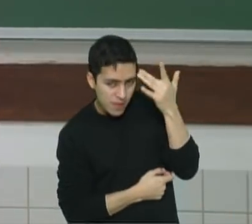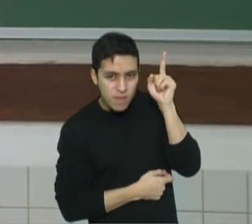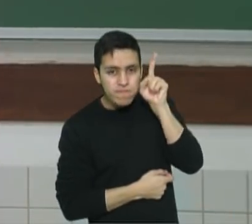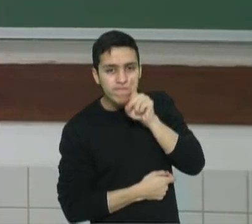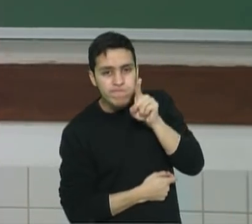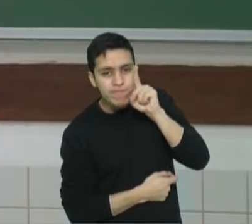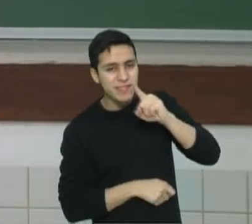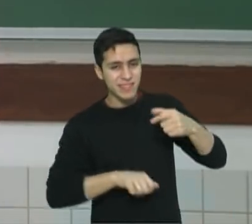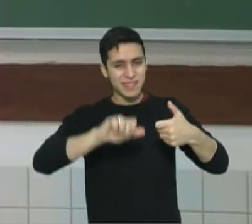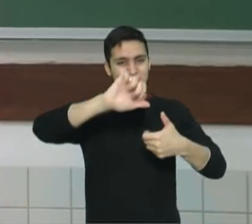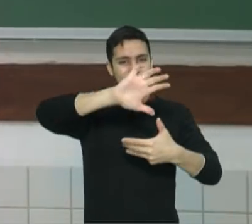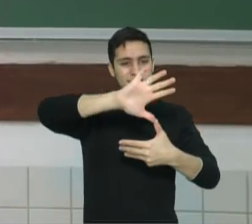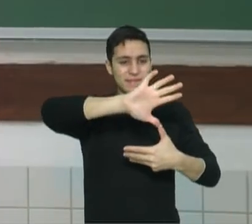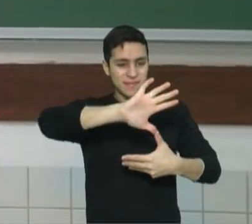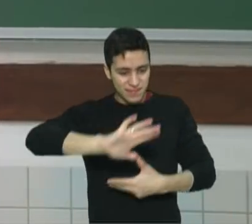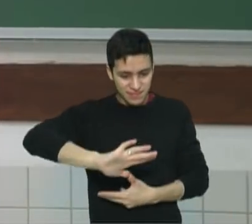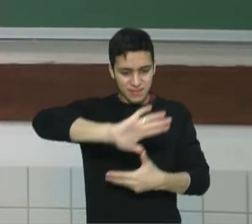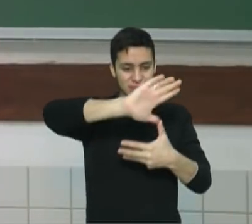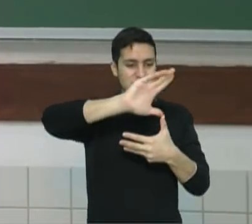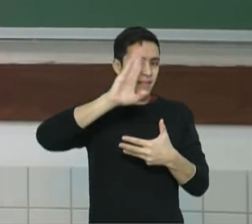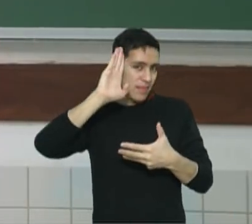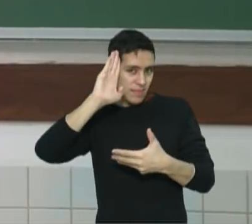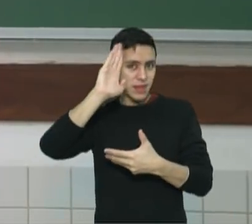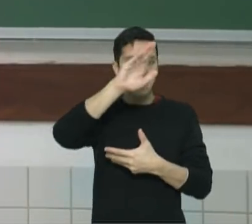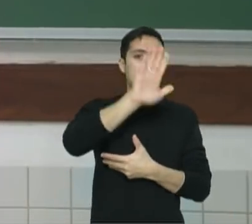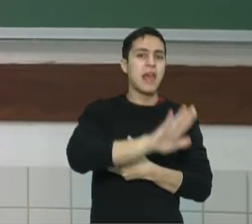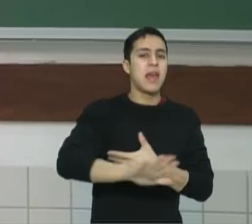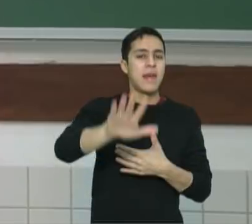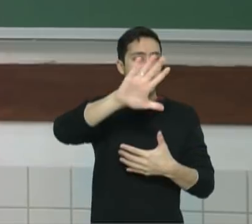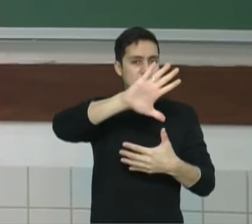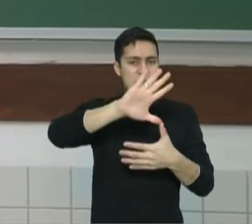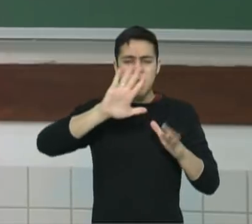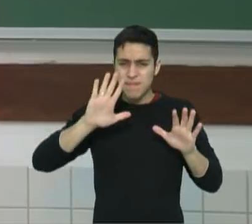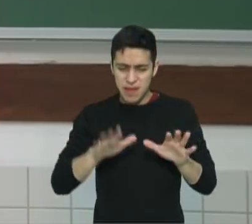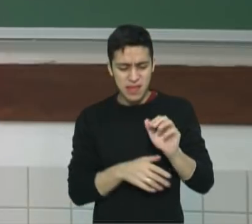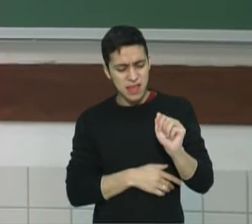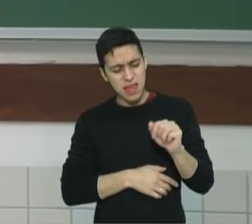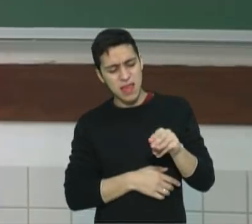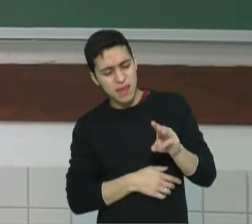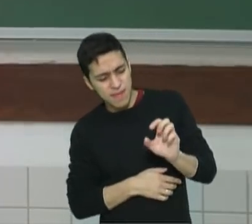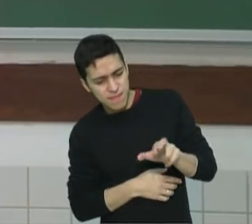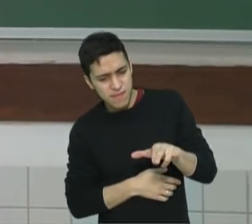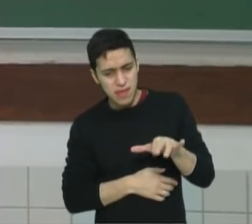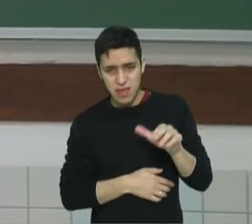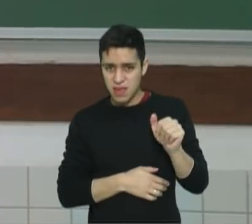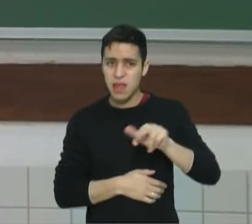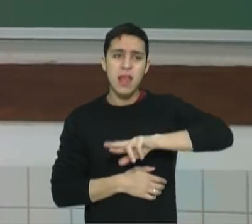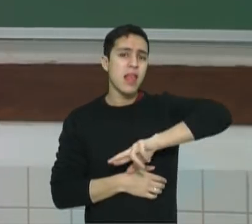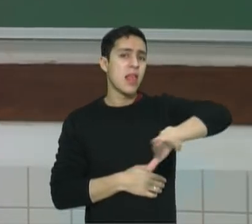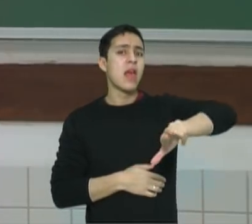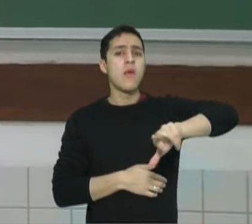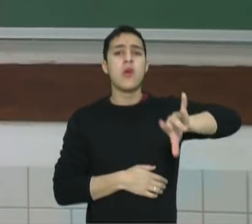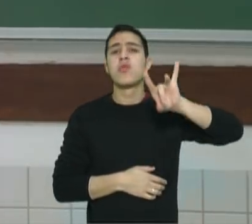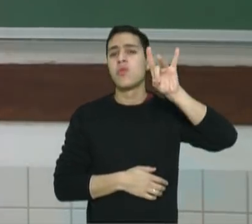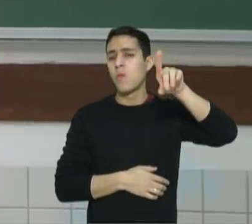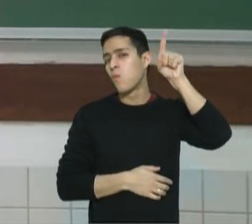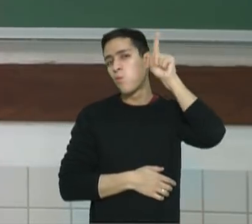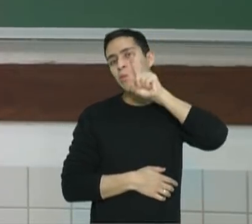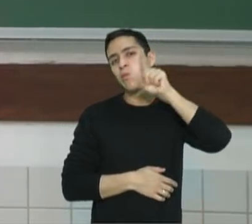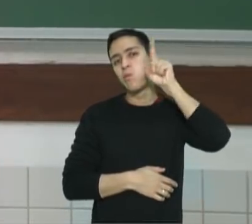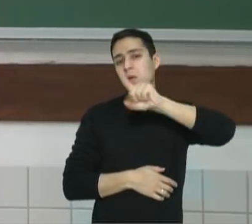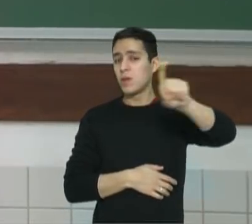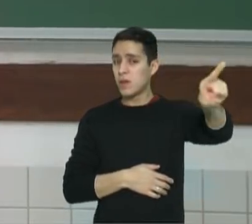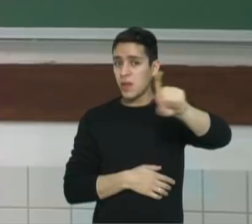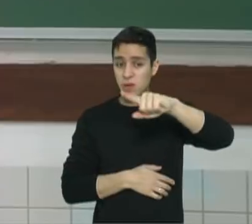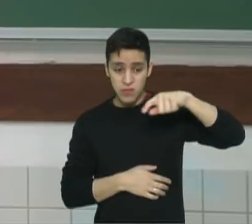Está destacando a América. Mas quando eu falo a América, eu não estou falando apenas dos Estados Unidos, eu estou